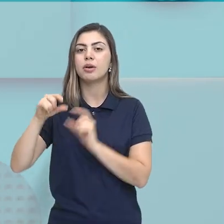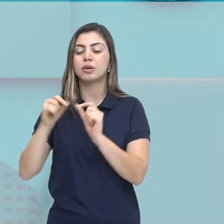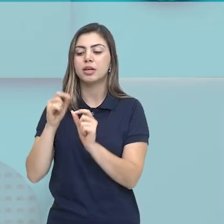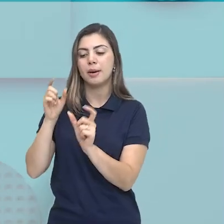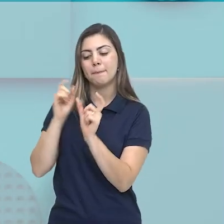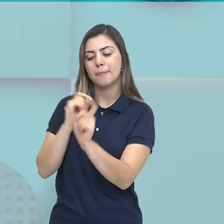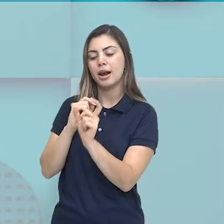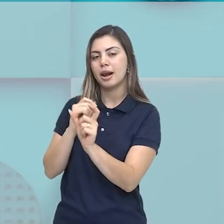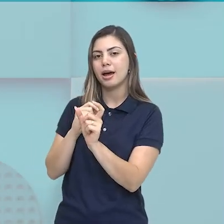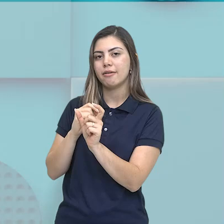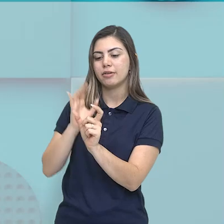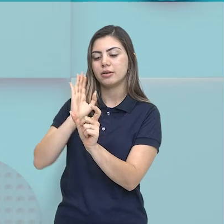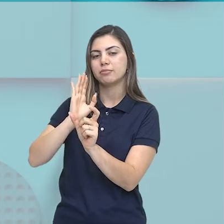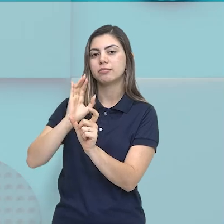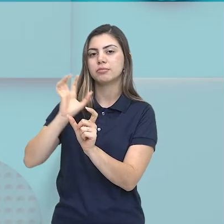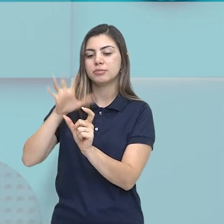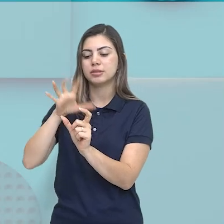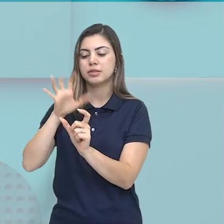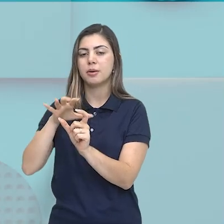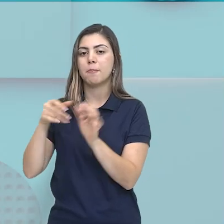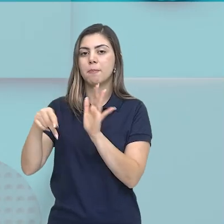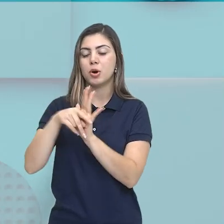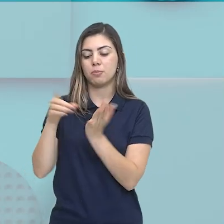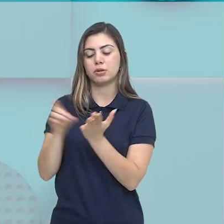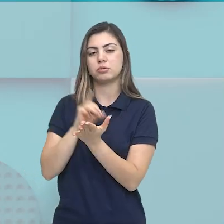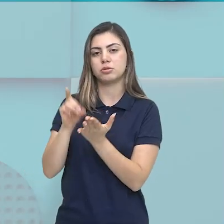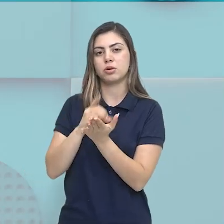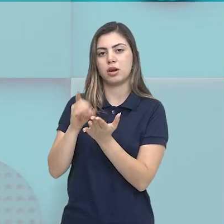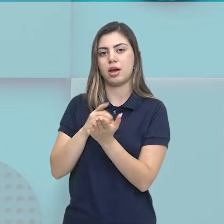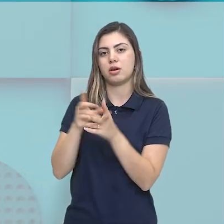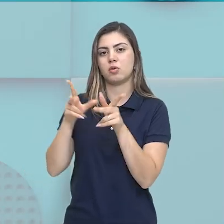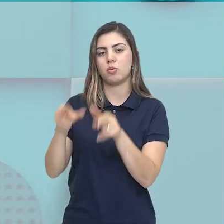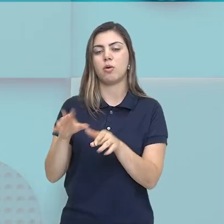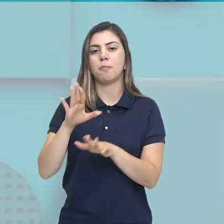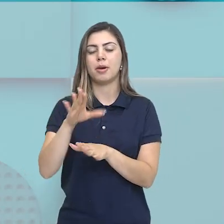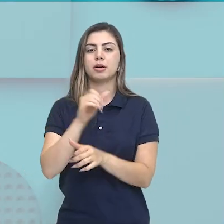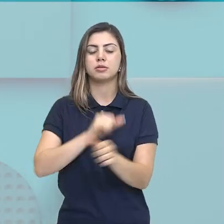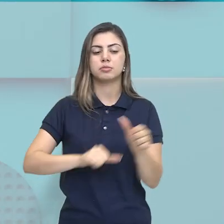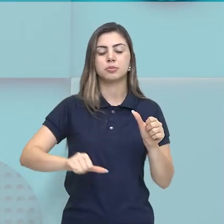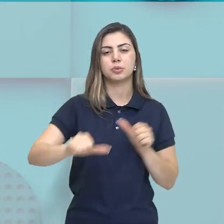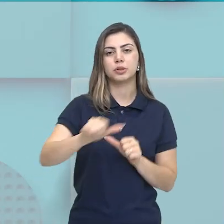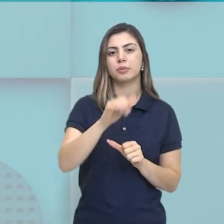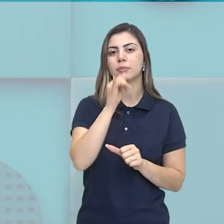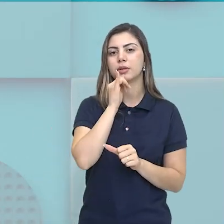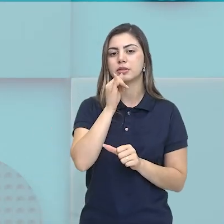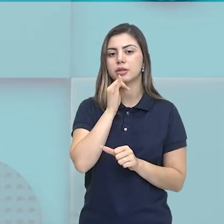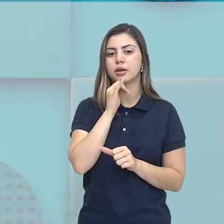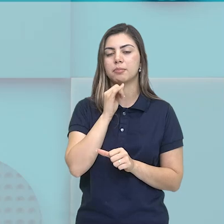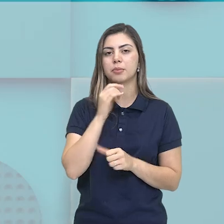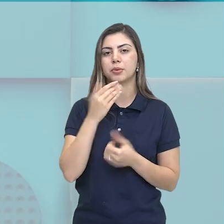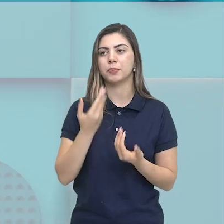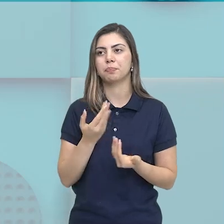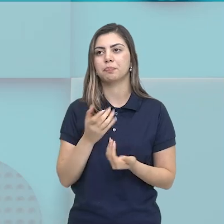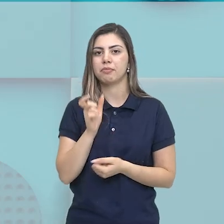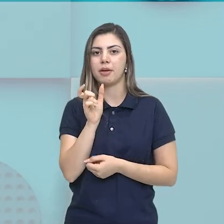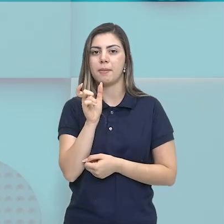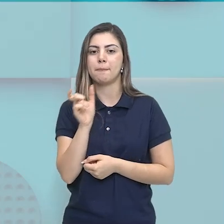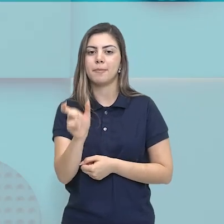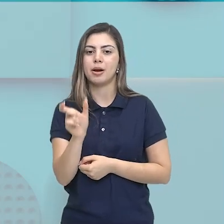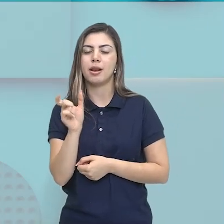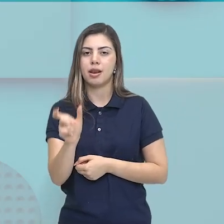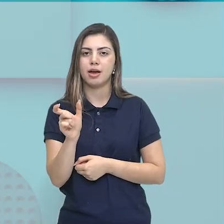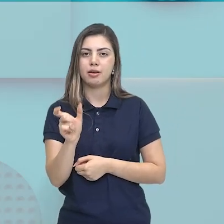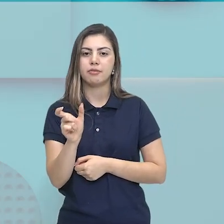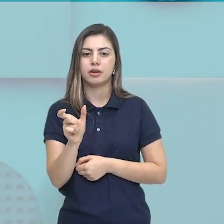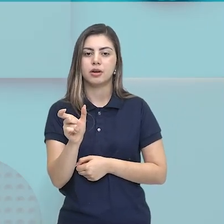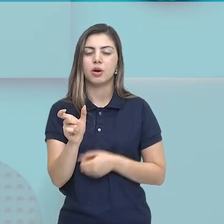vai encontrar lá no dicionário, quando você for procurar. Ou, se você falar para alguém essa palavra isolada, é a que